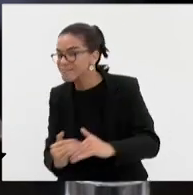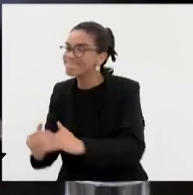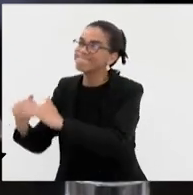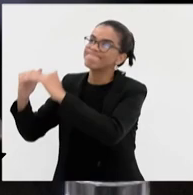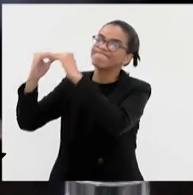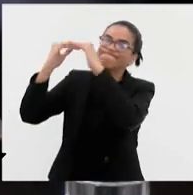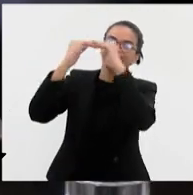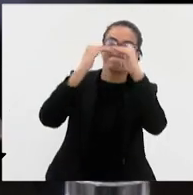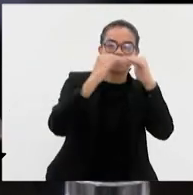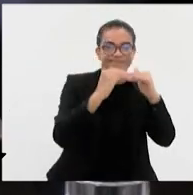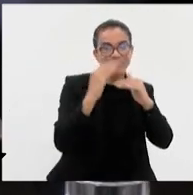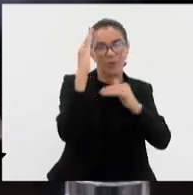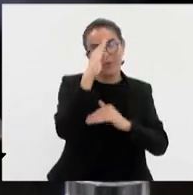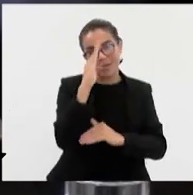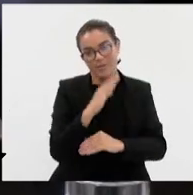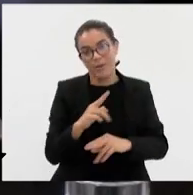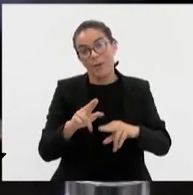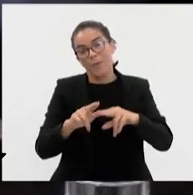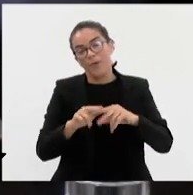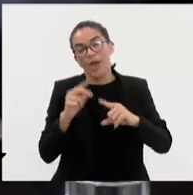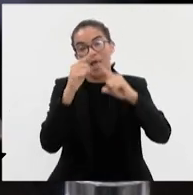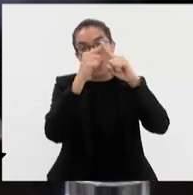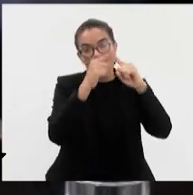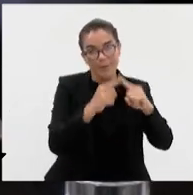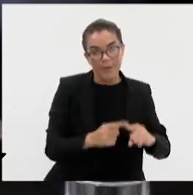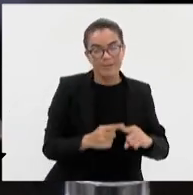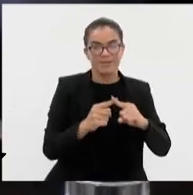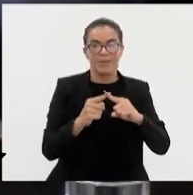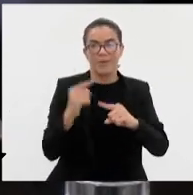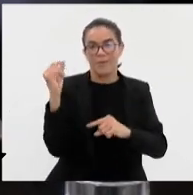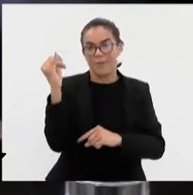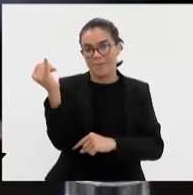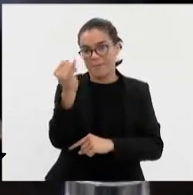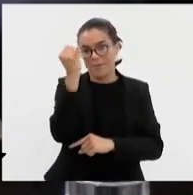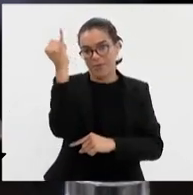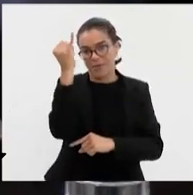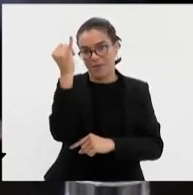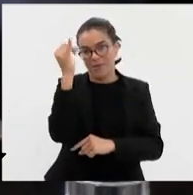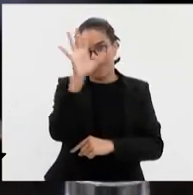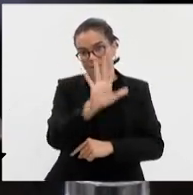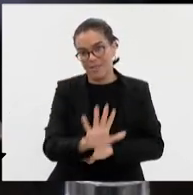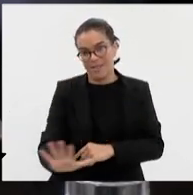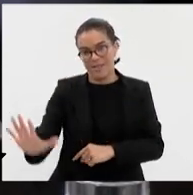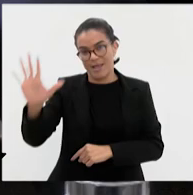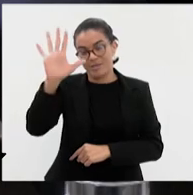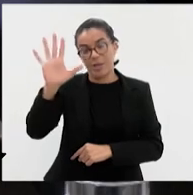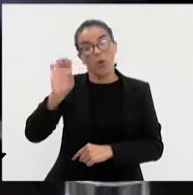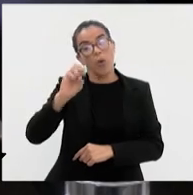para isso, por causa das competições mais importantes, ou são nacionais ou são